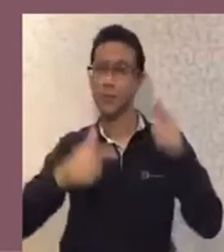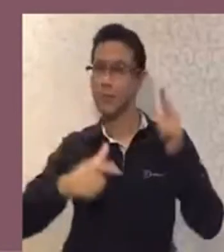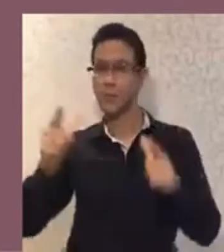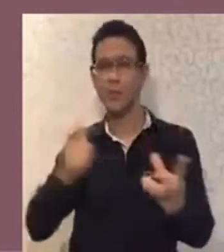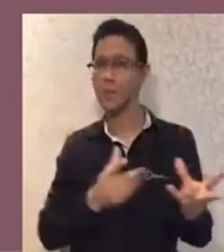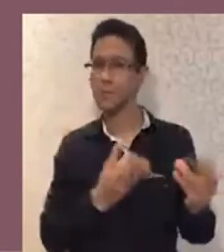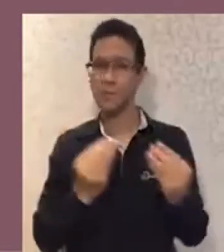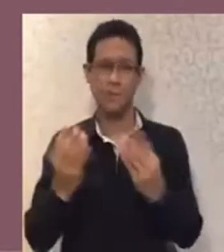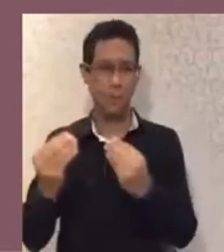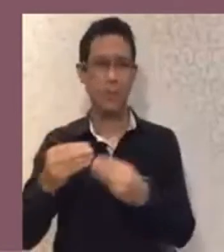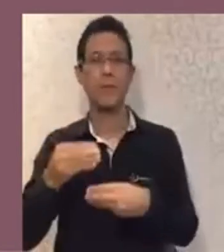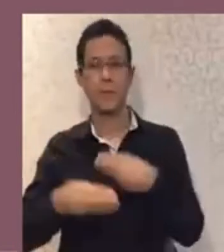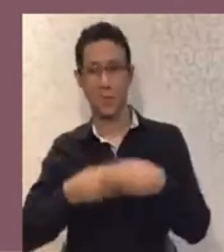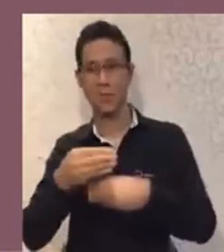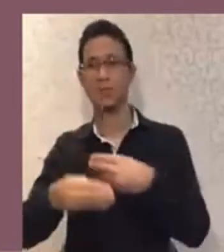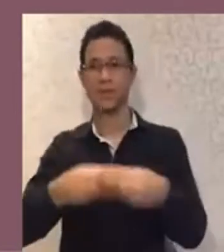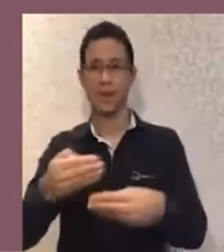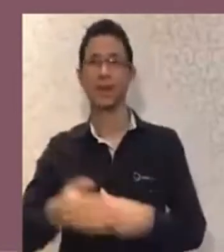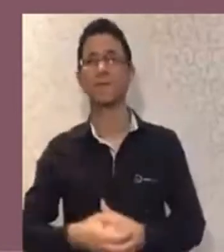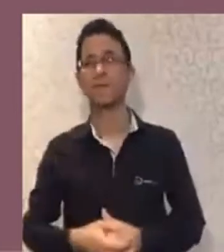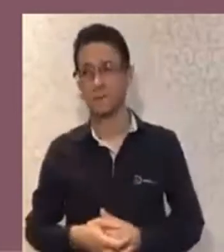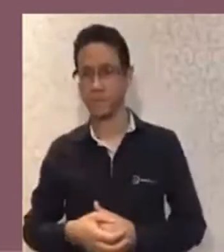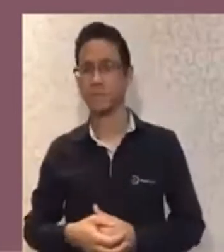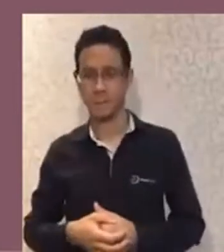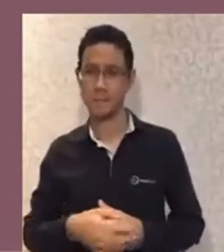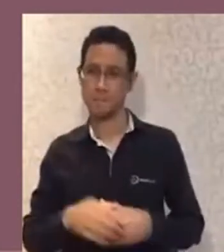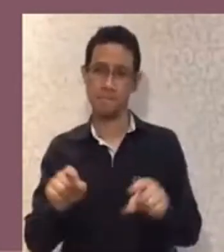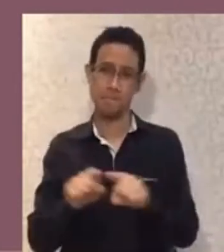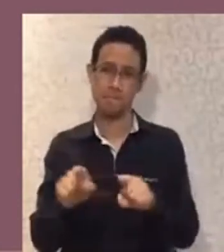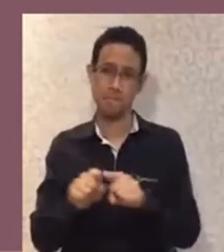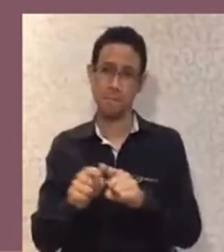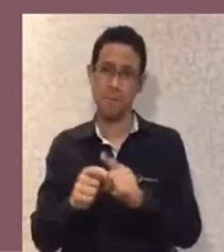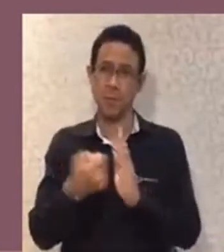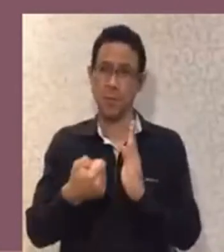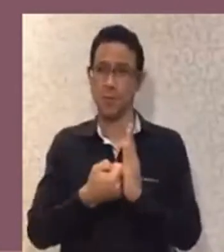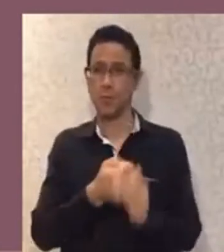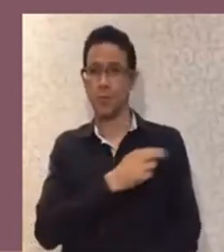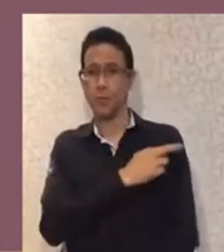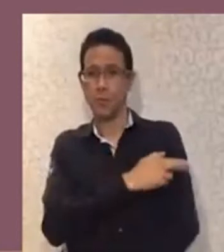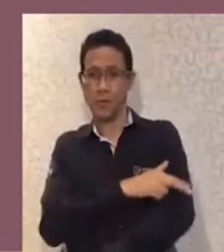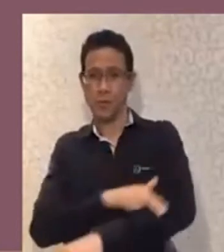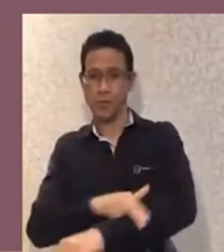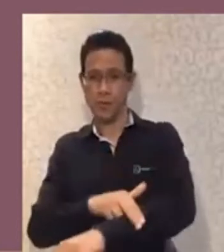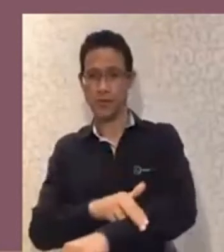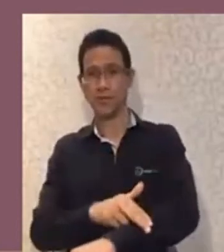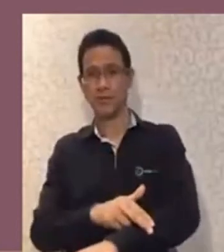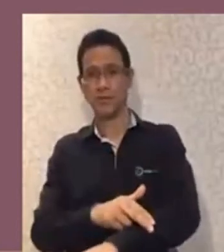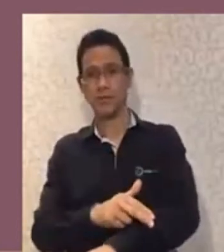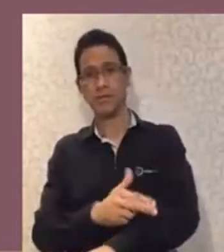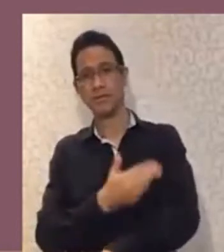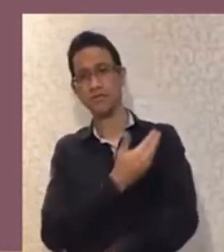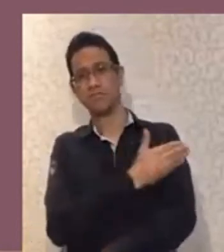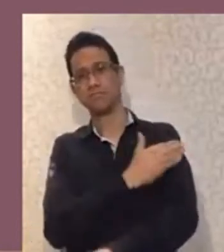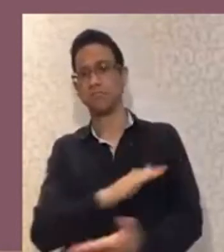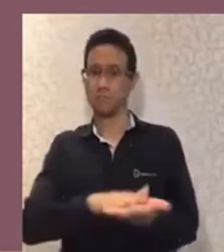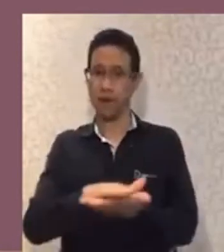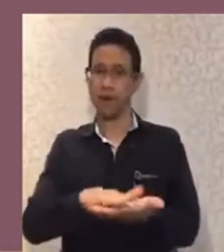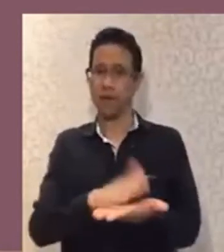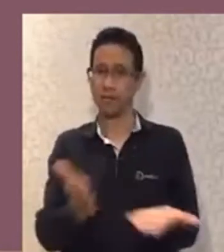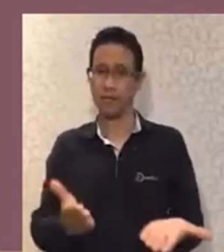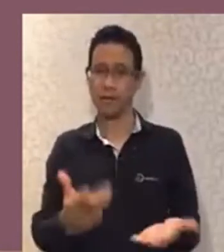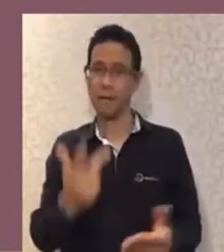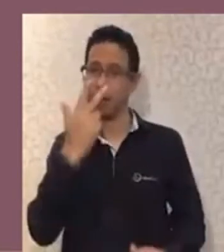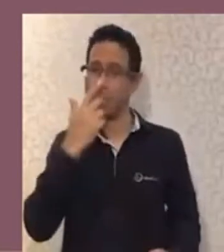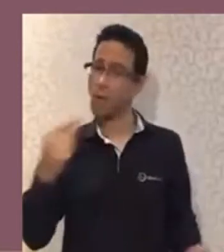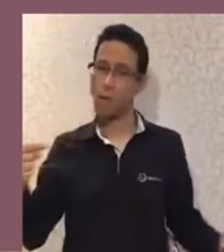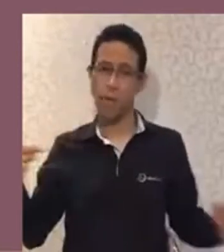processos, e também a luta antirracista. Só que a luta antirracista, ela é contra a ideia de